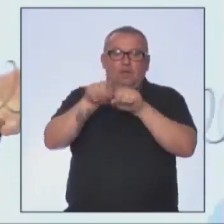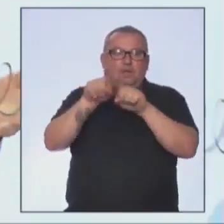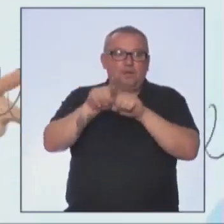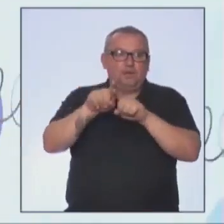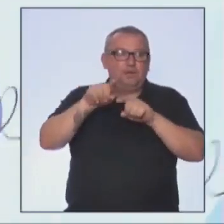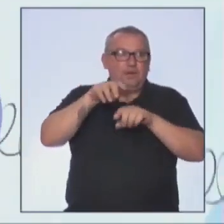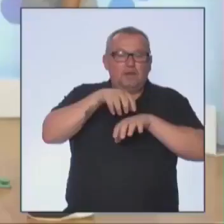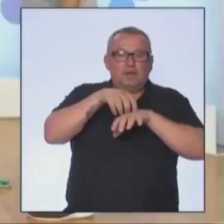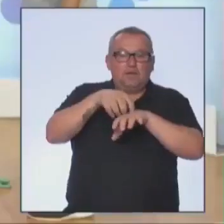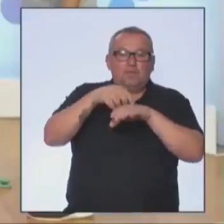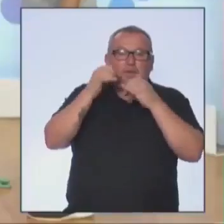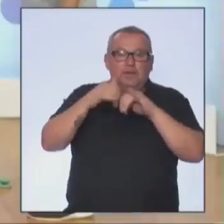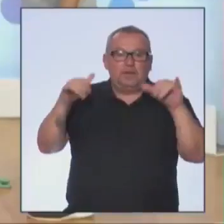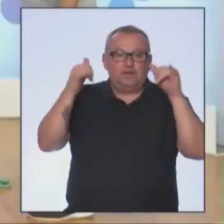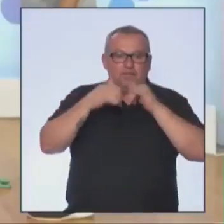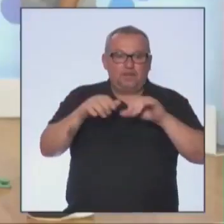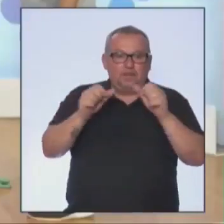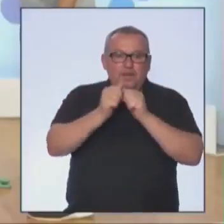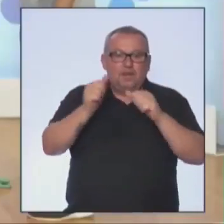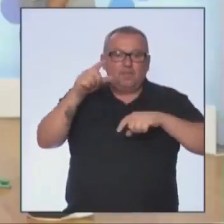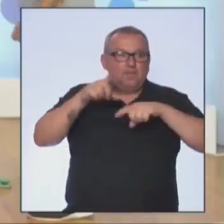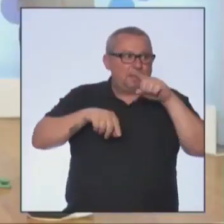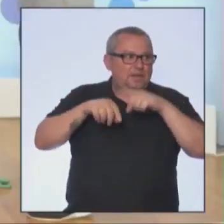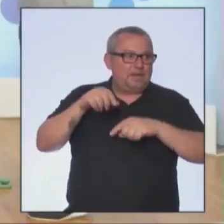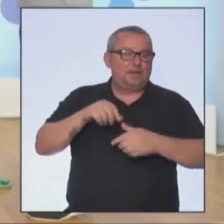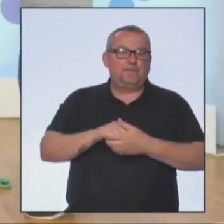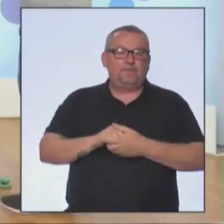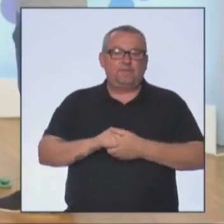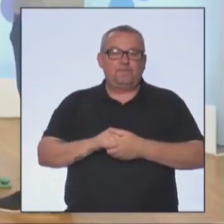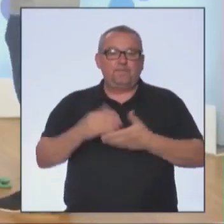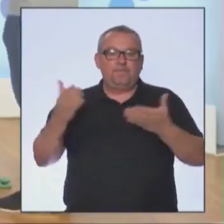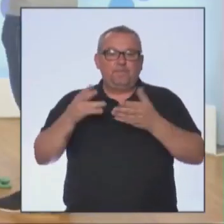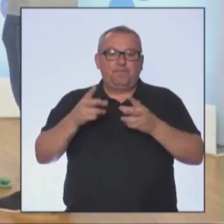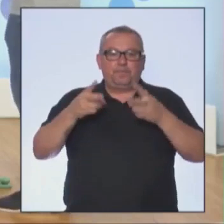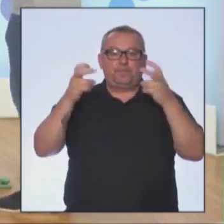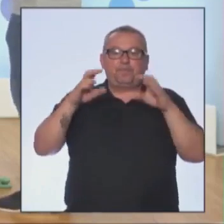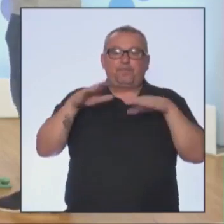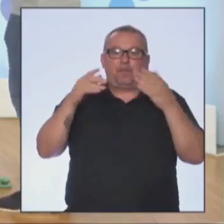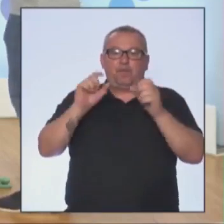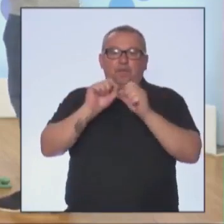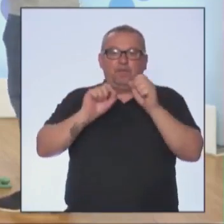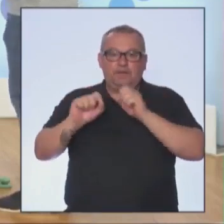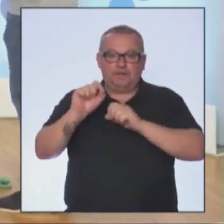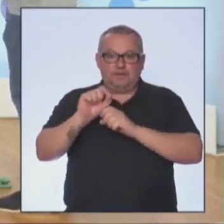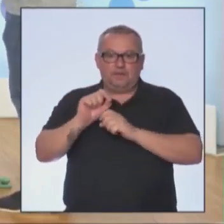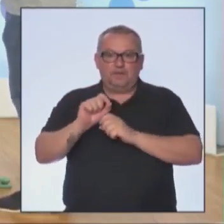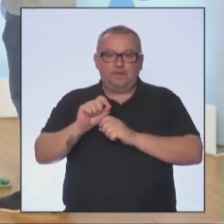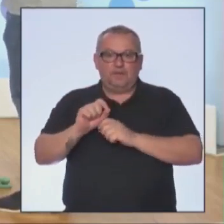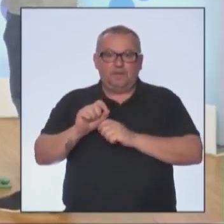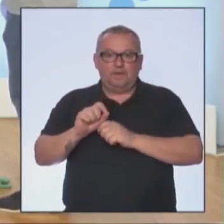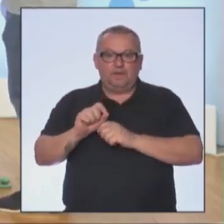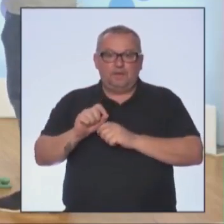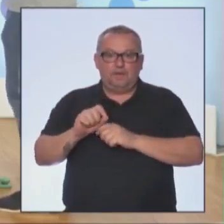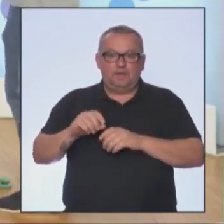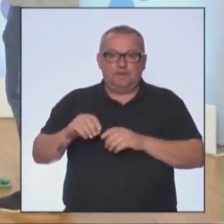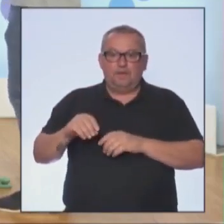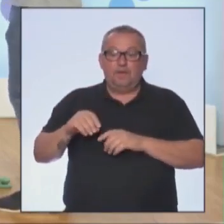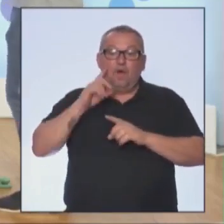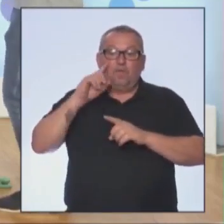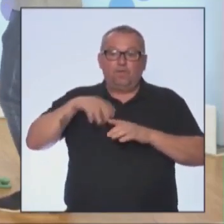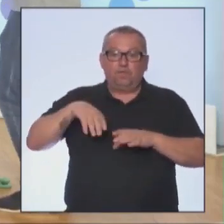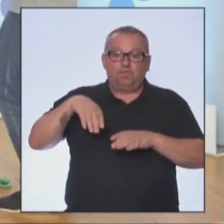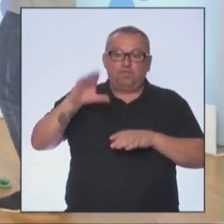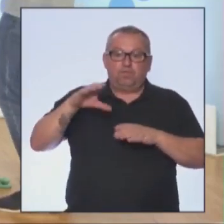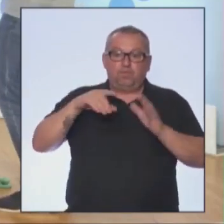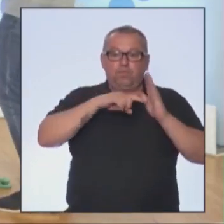transporta energia sem transportar matéria. Agora, eu reparo o que acontece quando eu faço essa onda aqui. Ela vai,